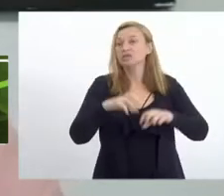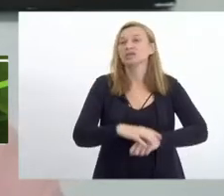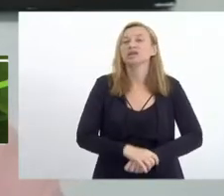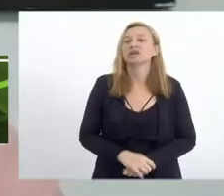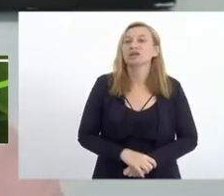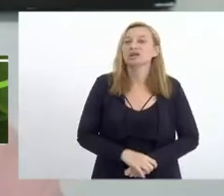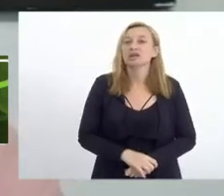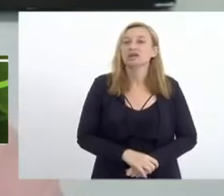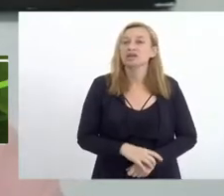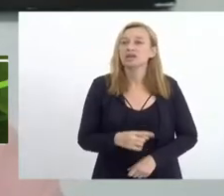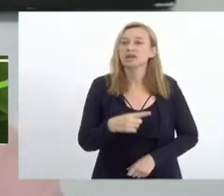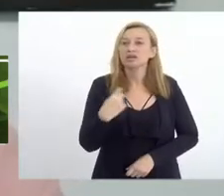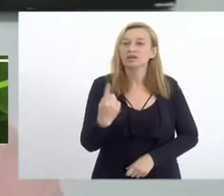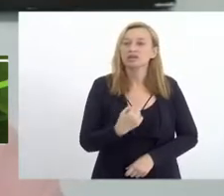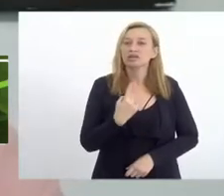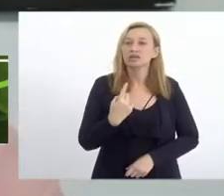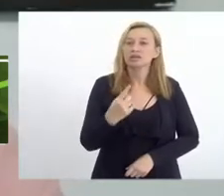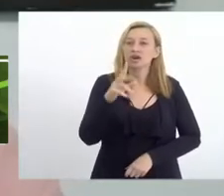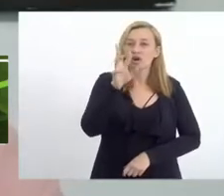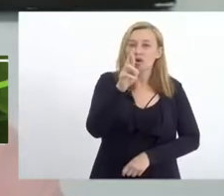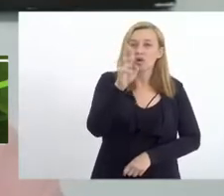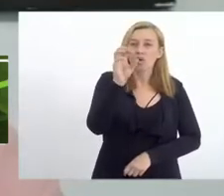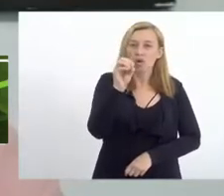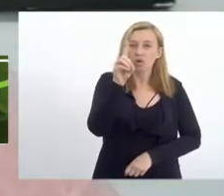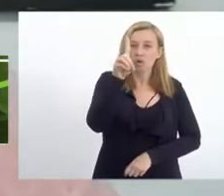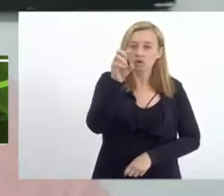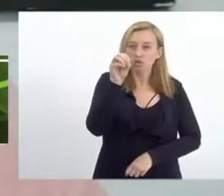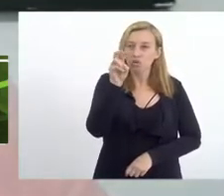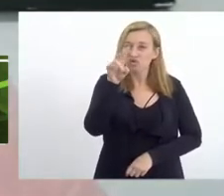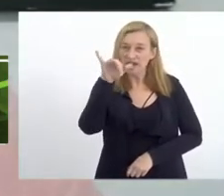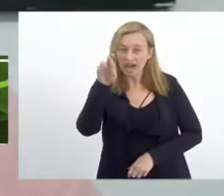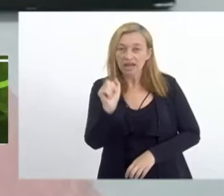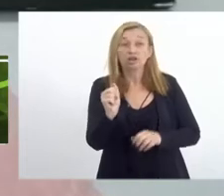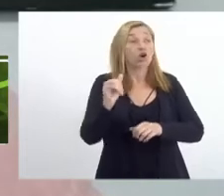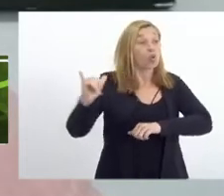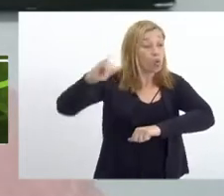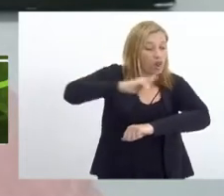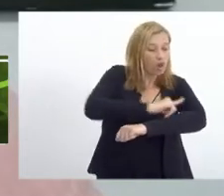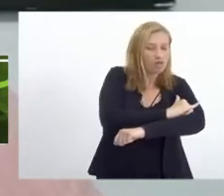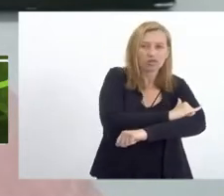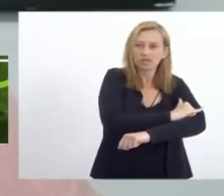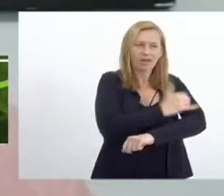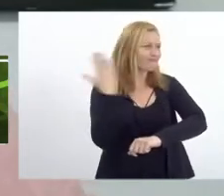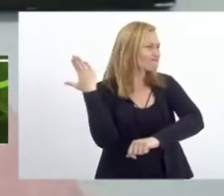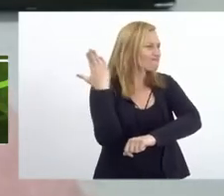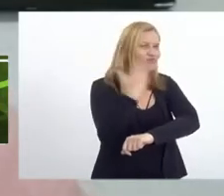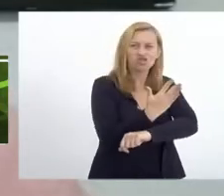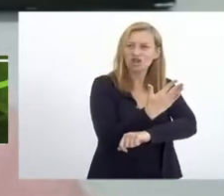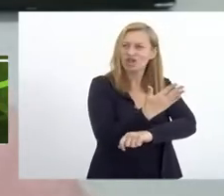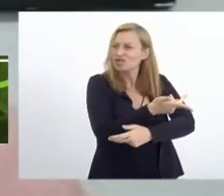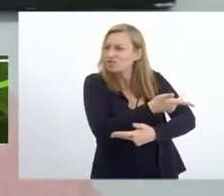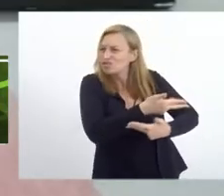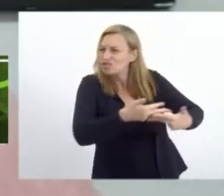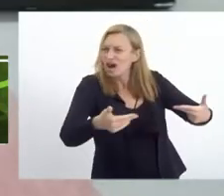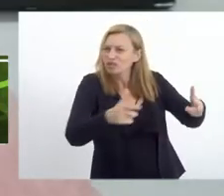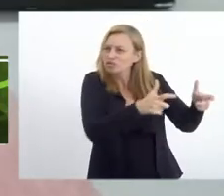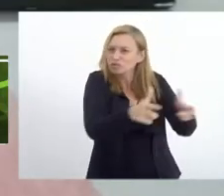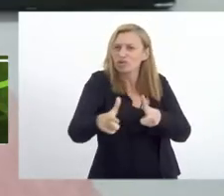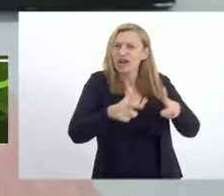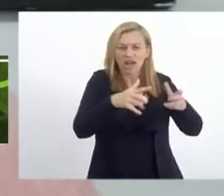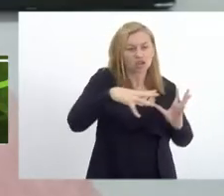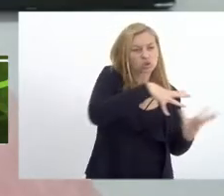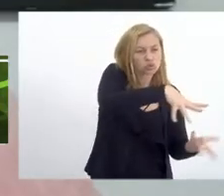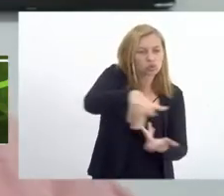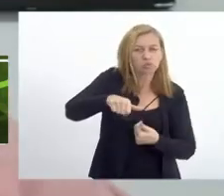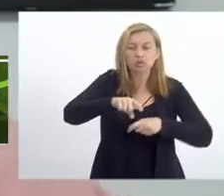a nossa parte rodoviária. O aeroporto, ele é o link direto, né, com os grandes destinos do mundo,